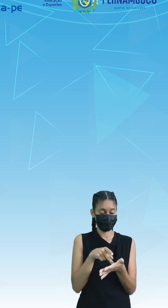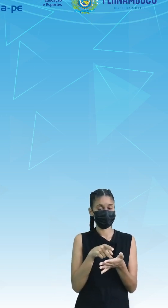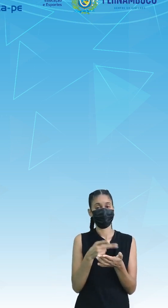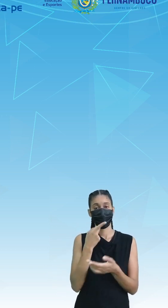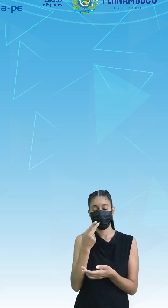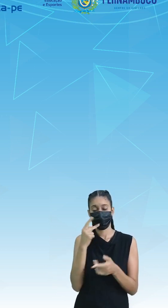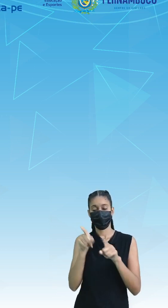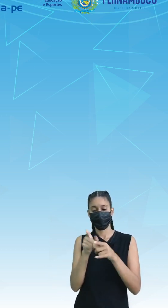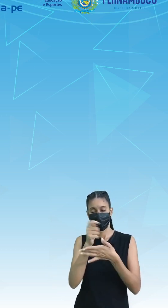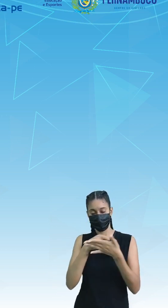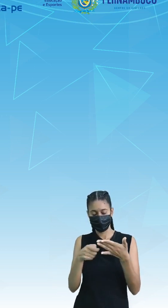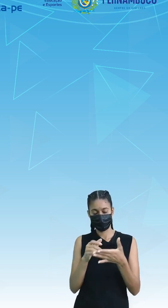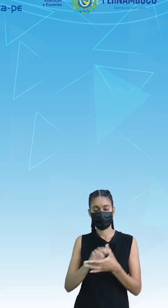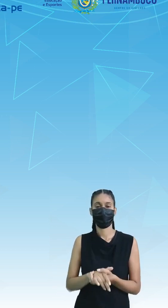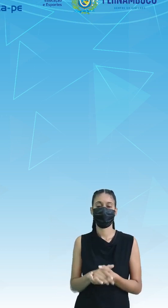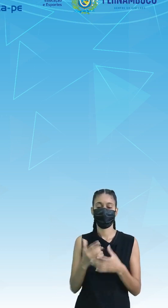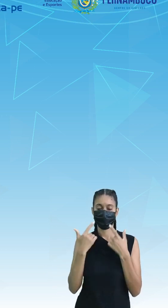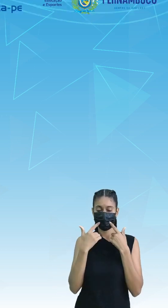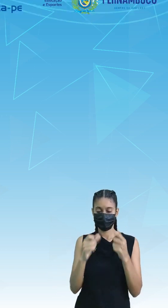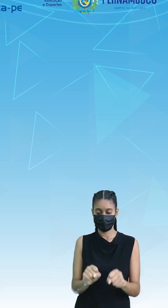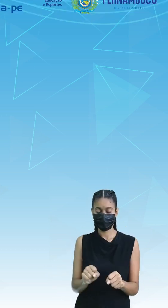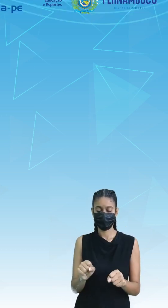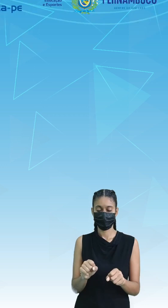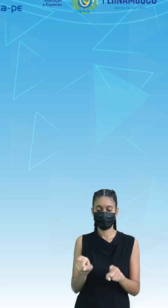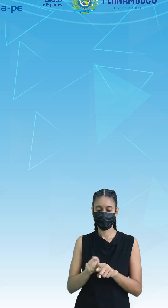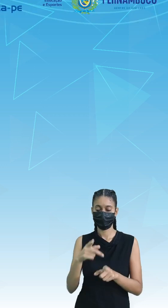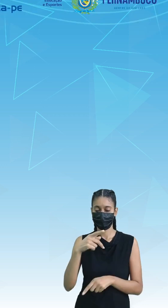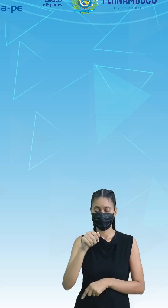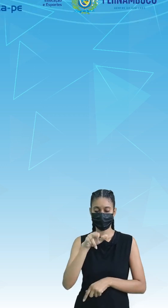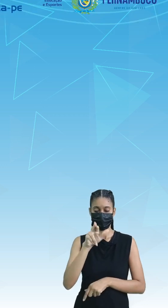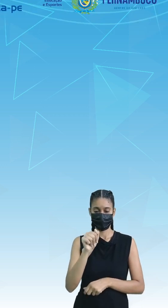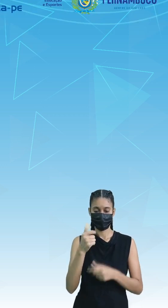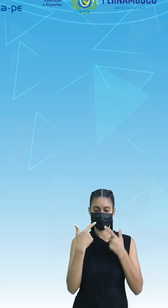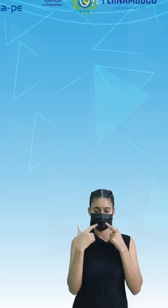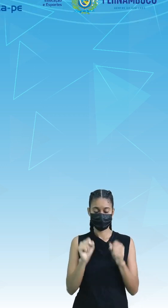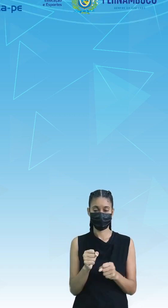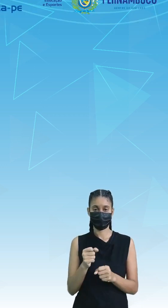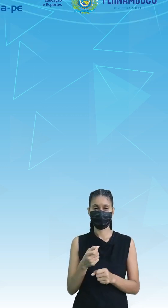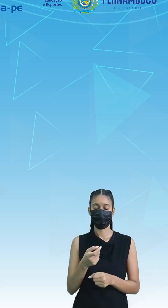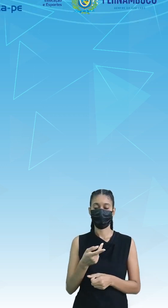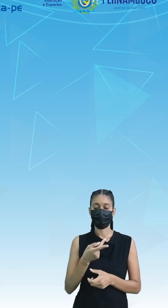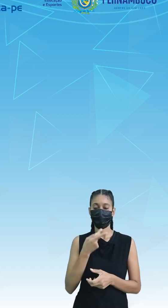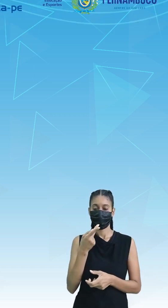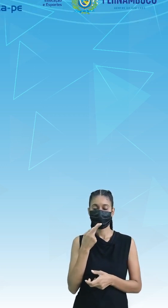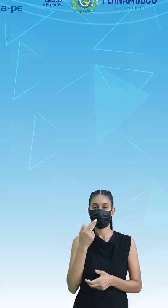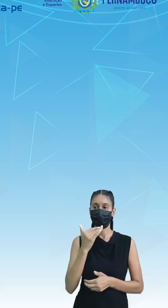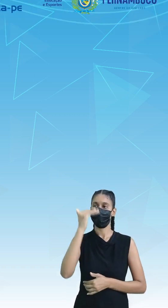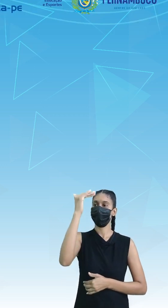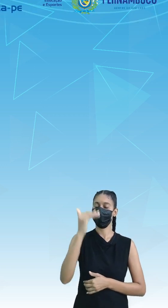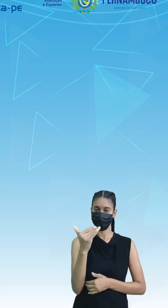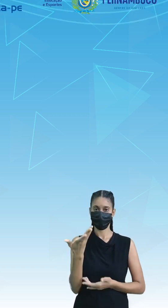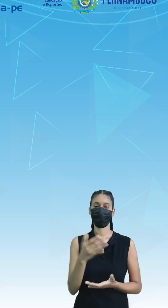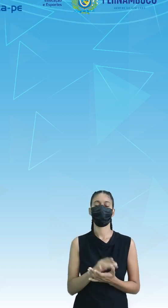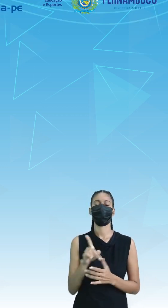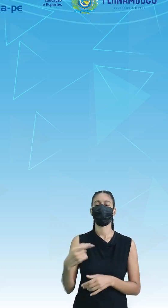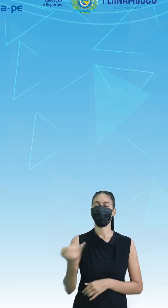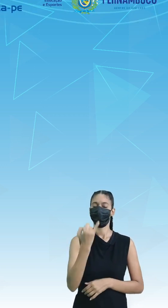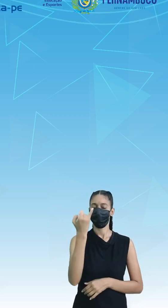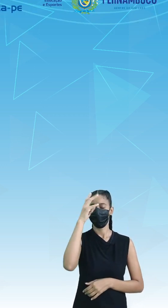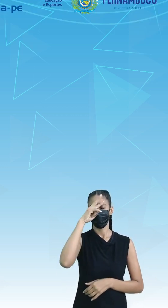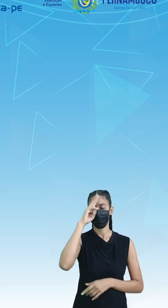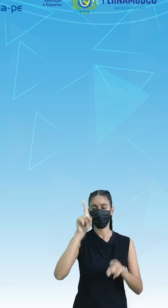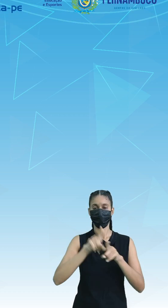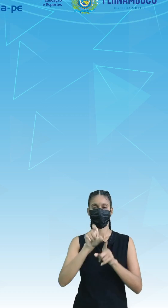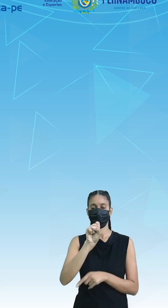da escrita, o linguístico, o paralinguístico, tom, é o tom da fala, certo? É importante lembrar disso. E